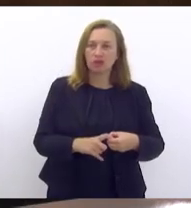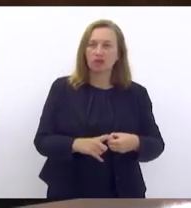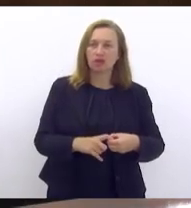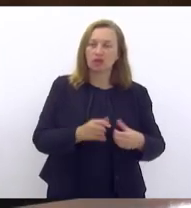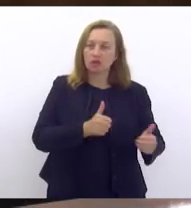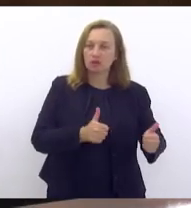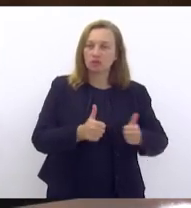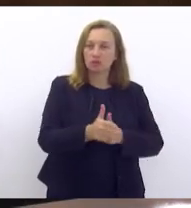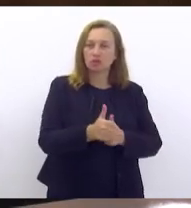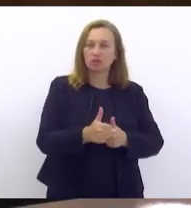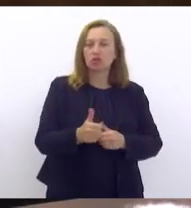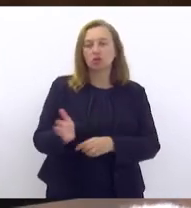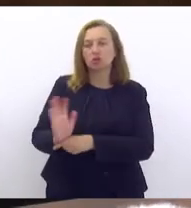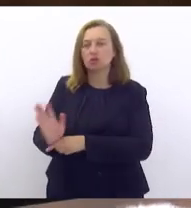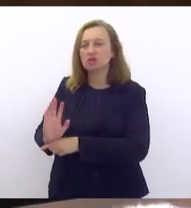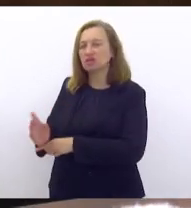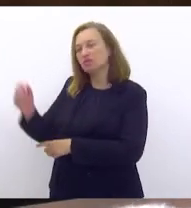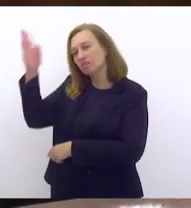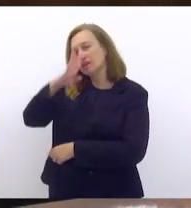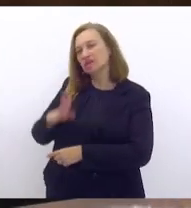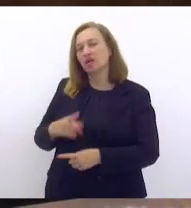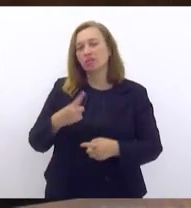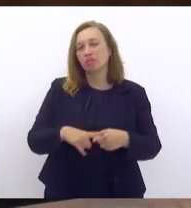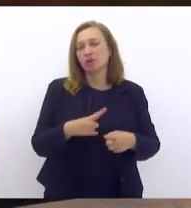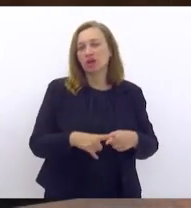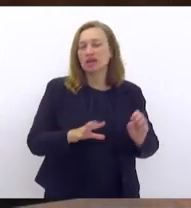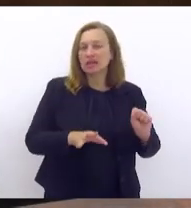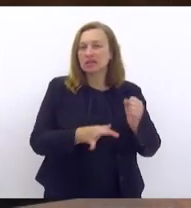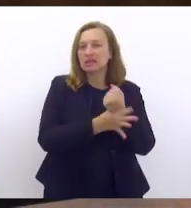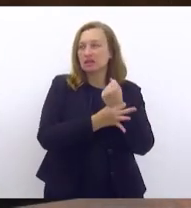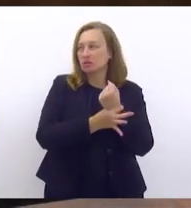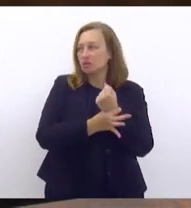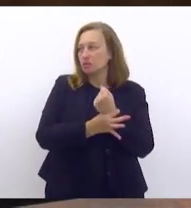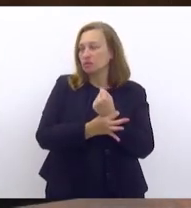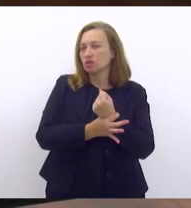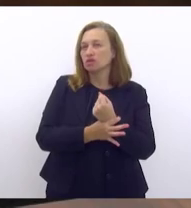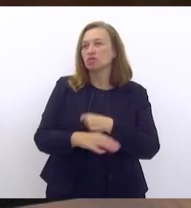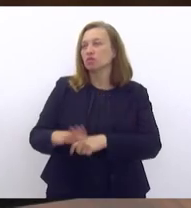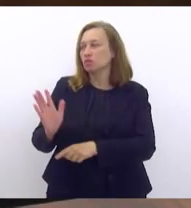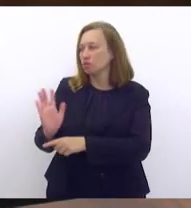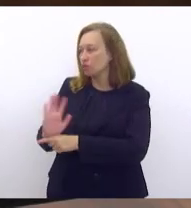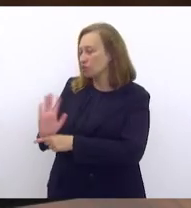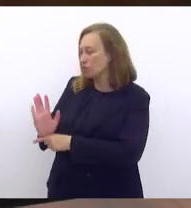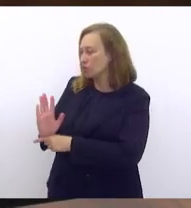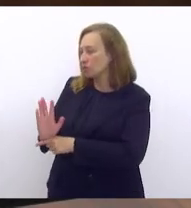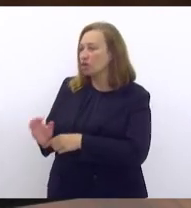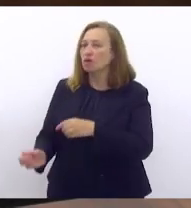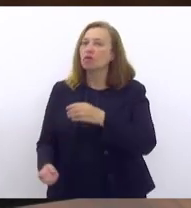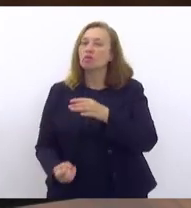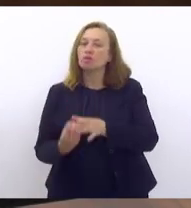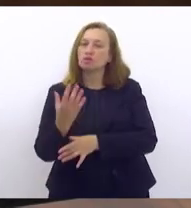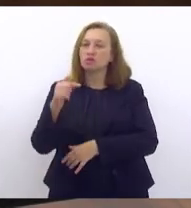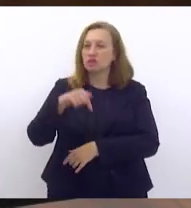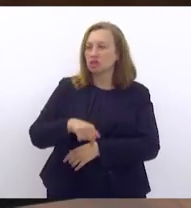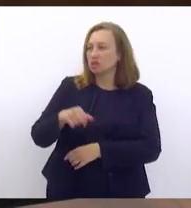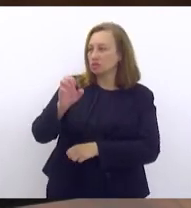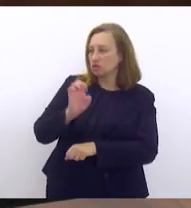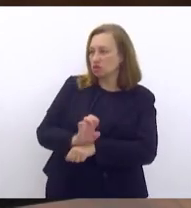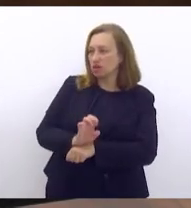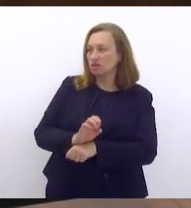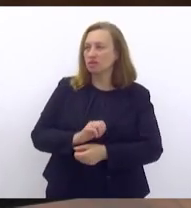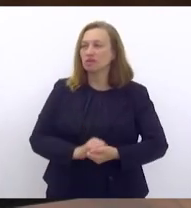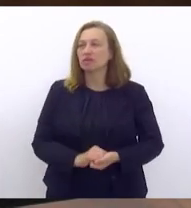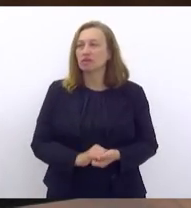do cinema nacional, porque nós vamos ter a garantia que esses filmes que vão ser produzidos aqui no Estado vão